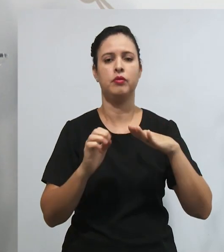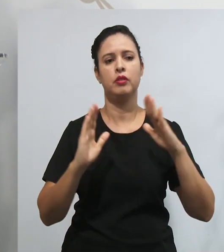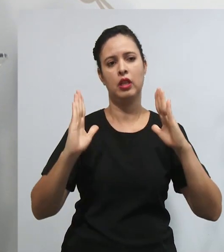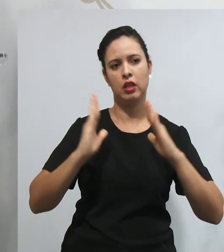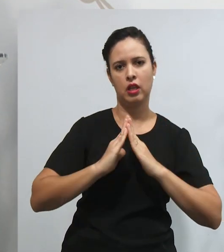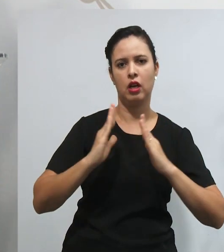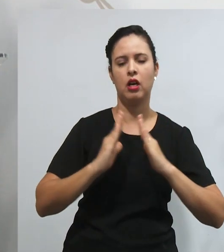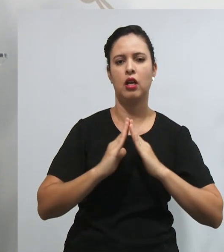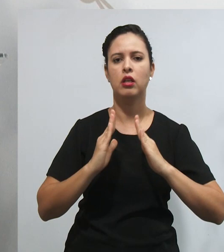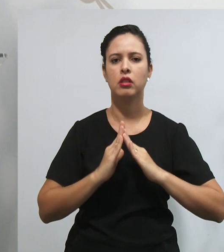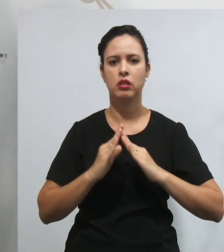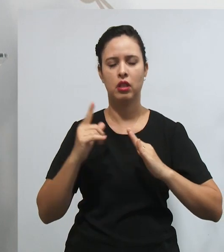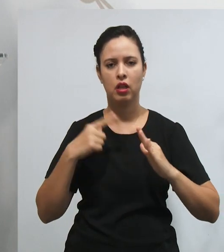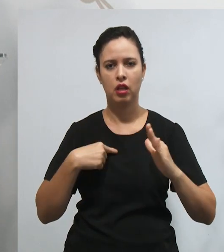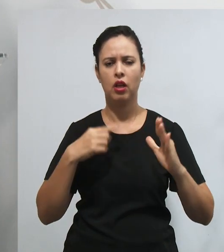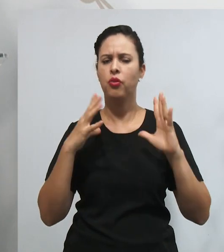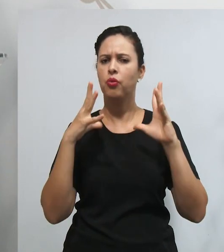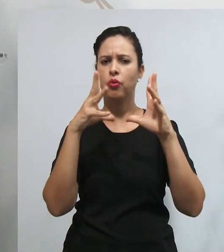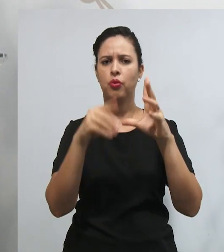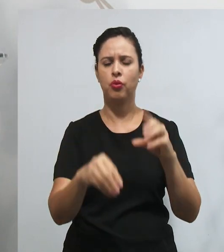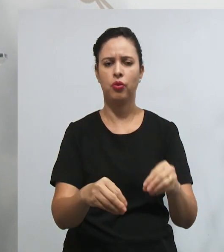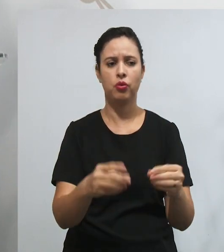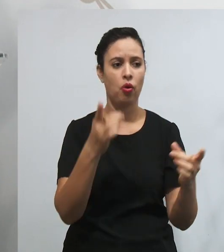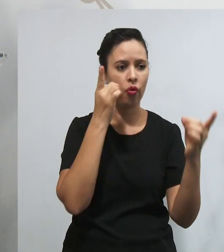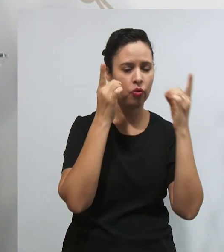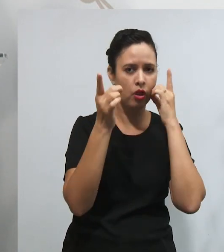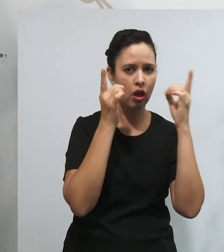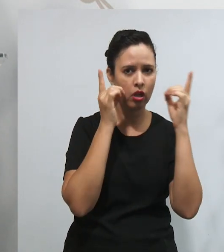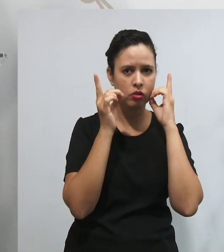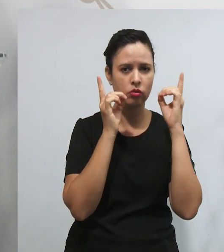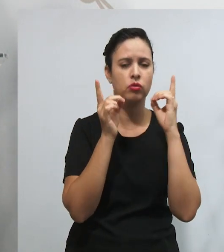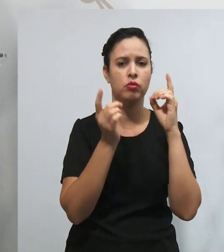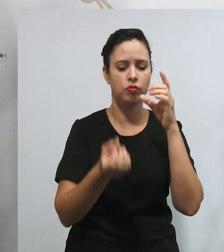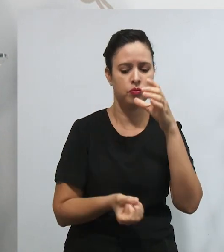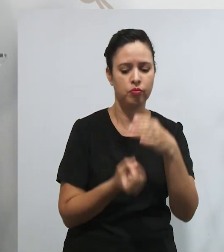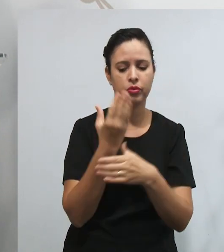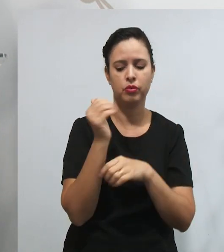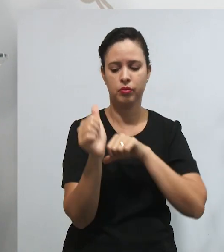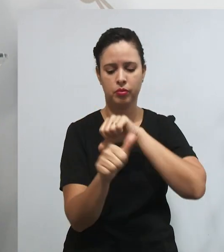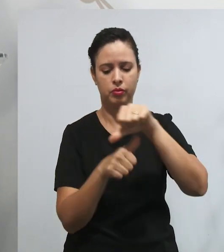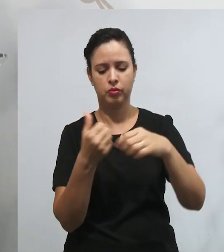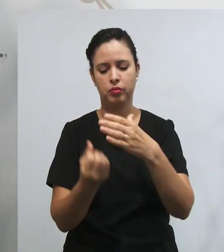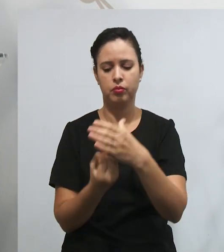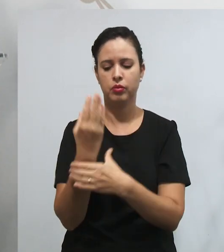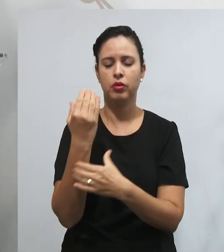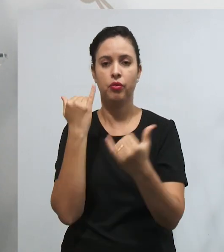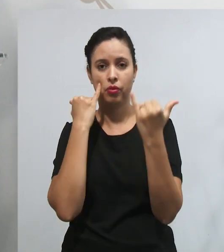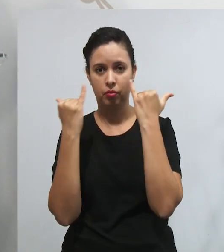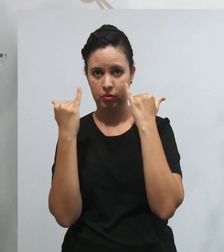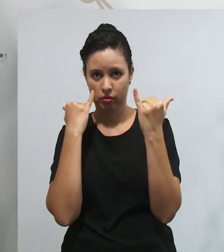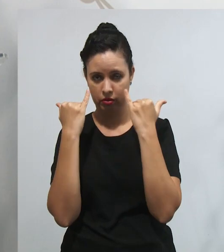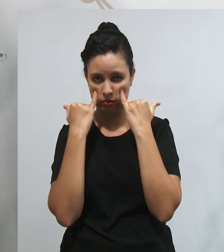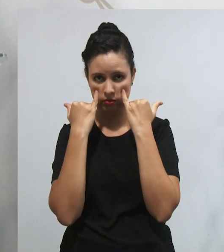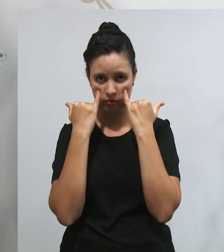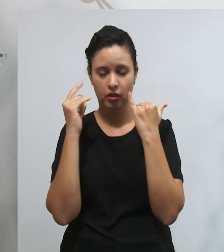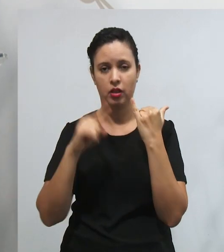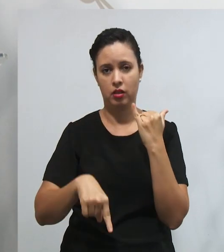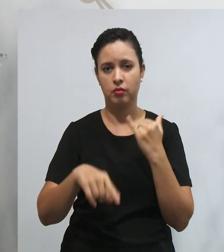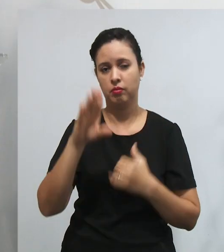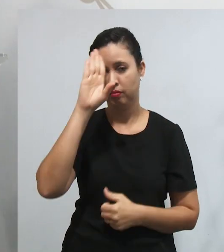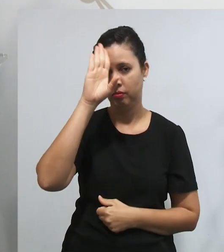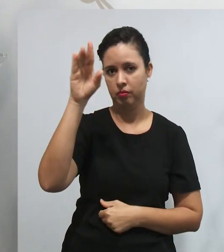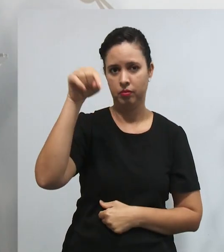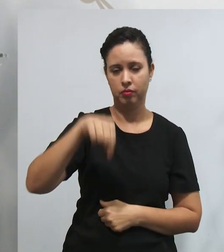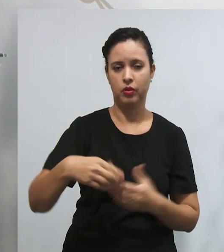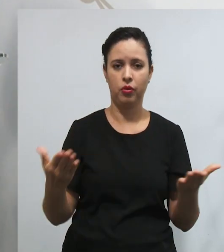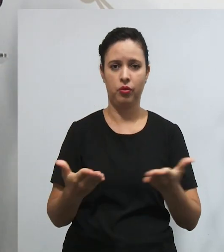casas, para processar todos os dados gerando informações. Acho que esse é o ponto-alvo dessa nossa aula de hoje, tá